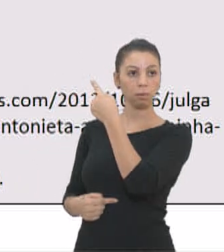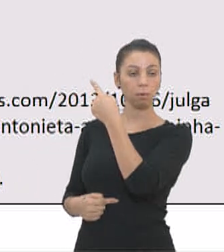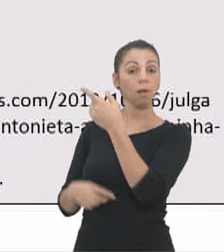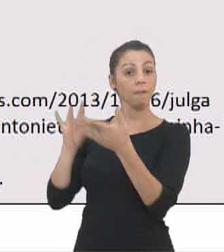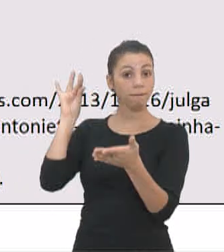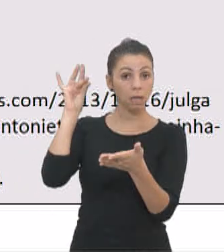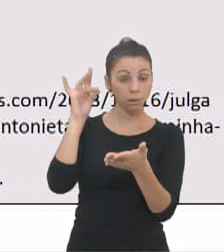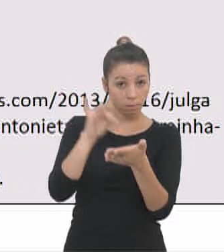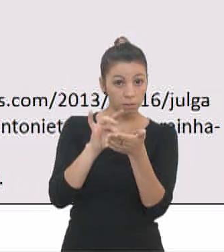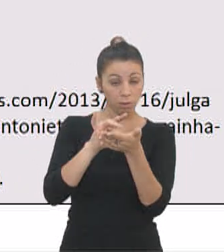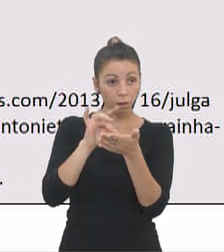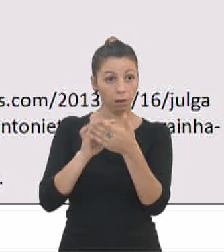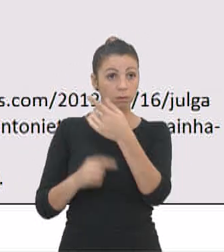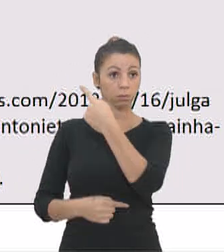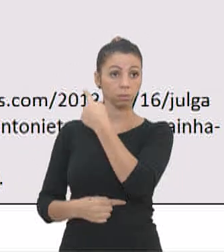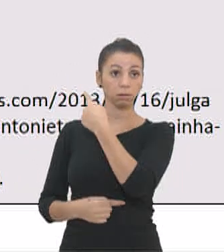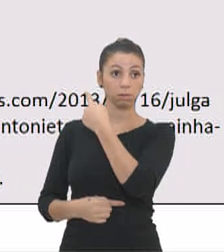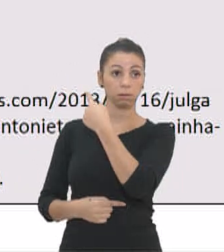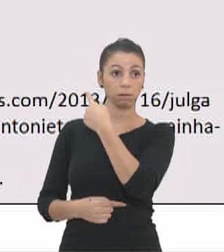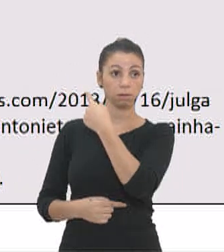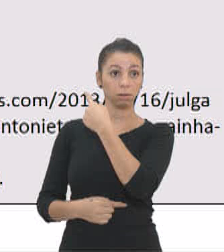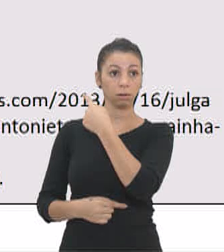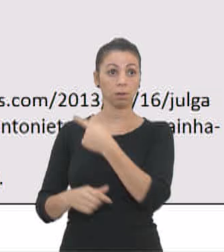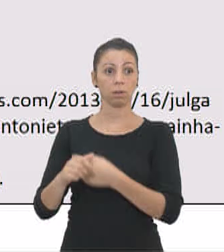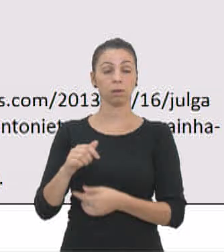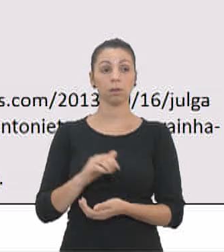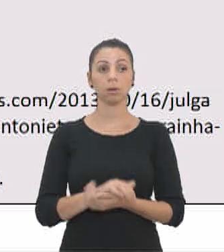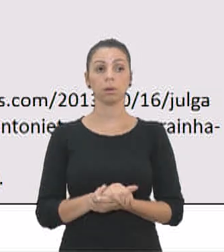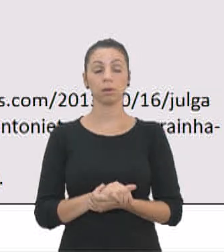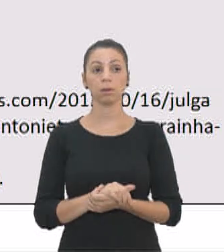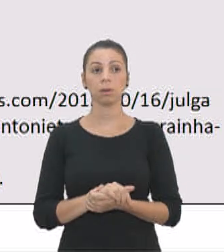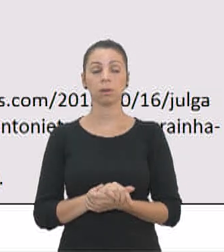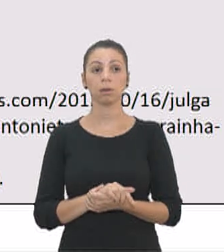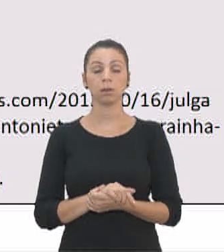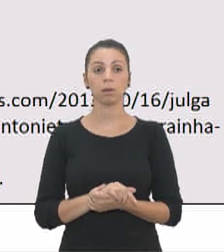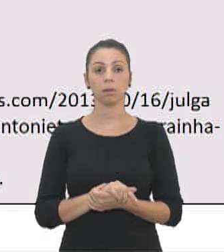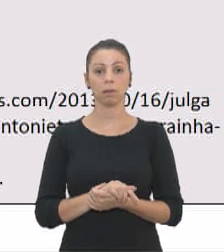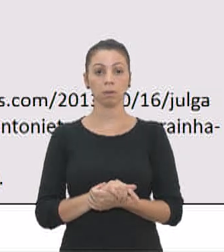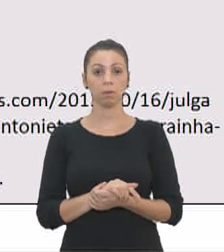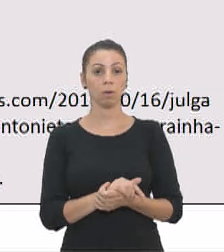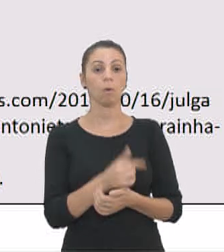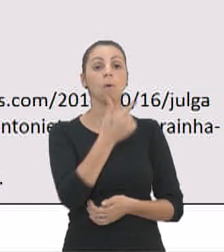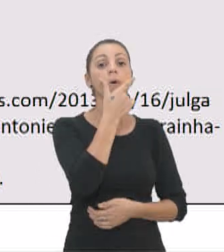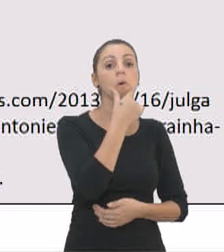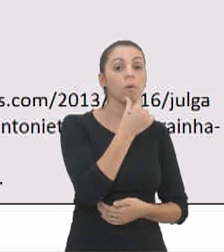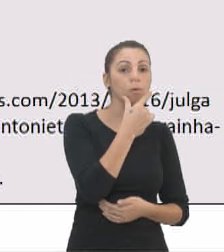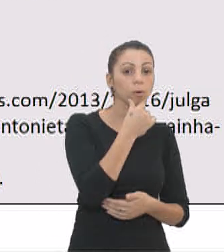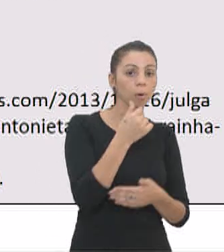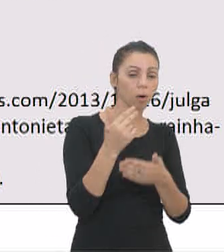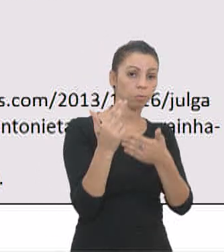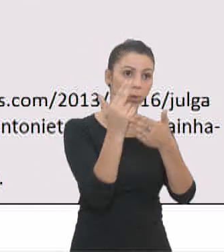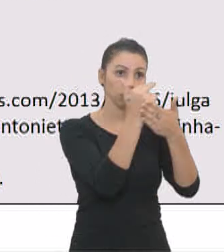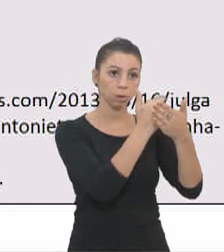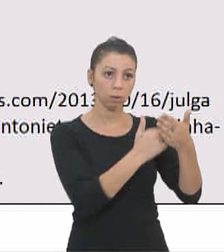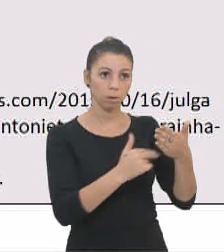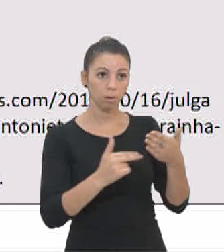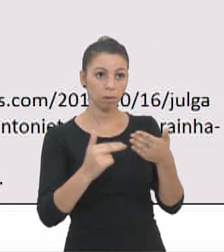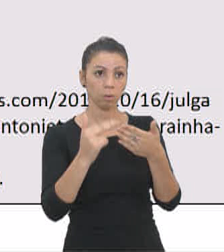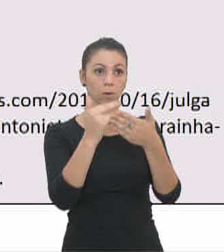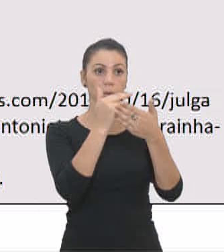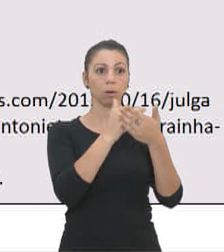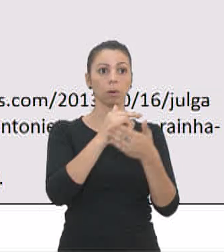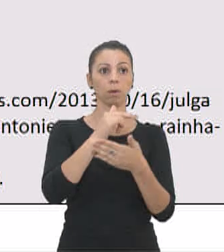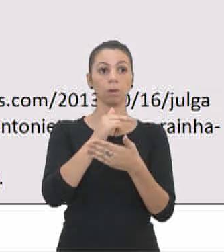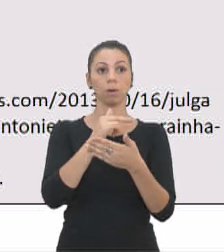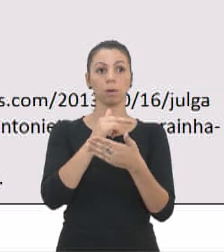hoje, tá? Ela foi feita pelo Jacques-Louis David,